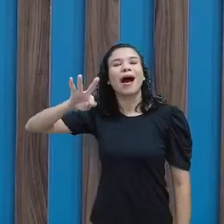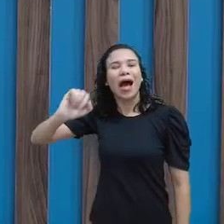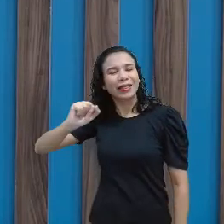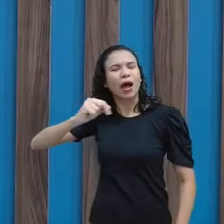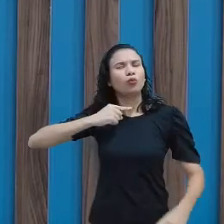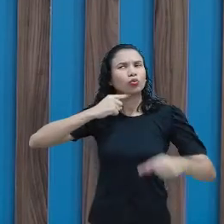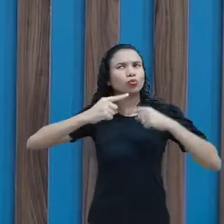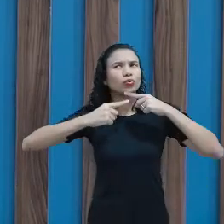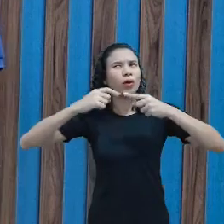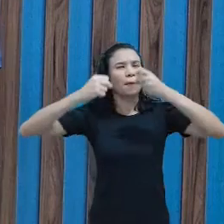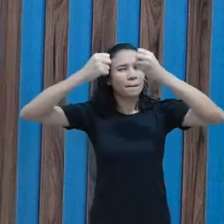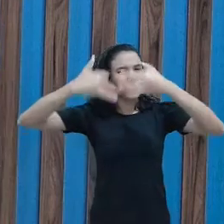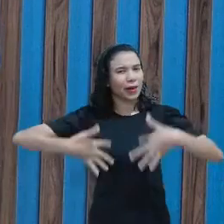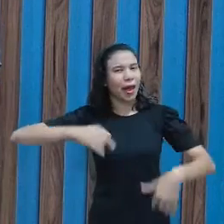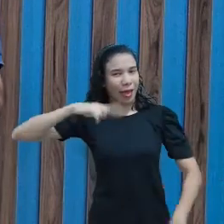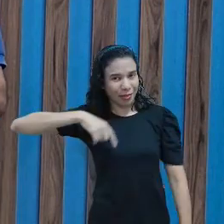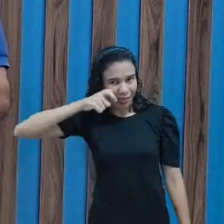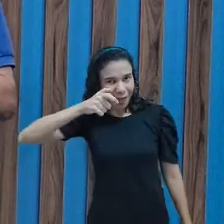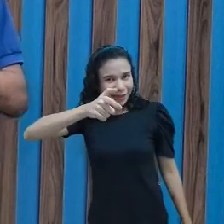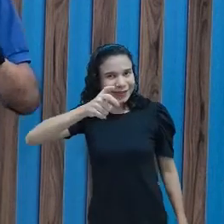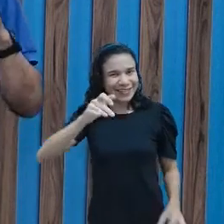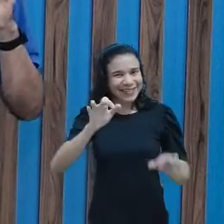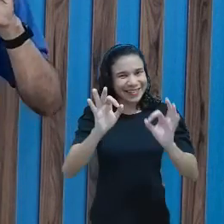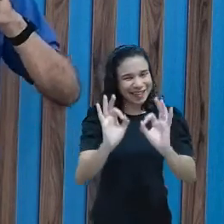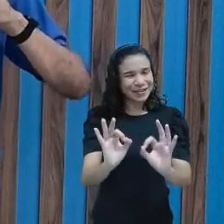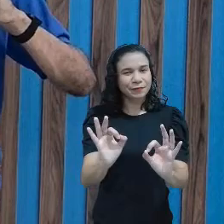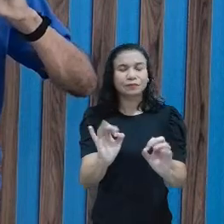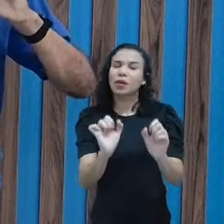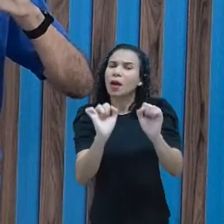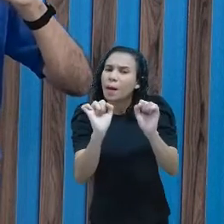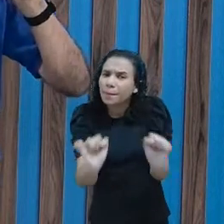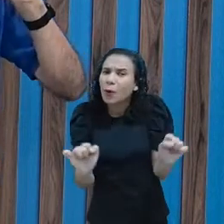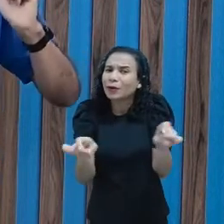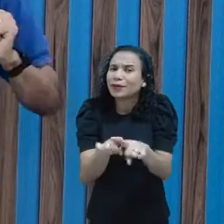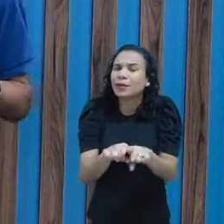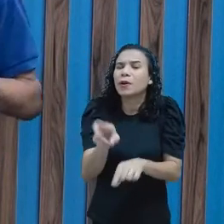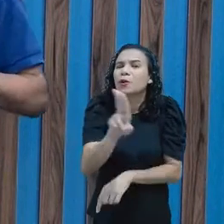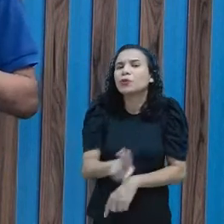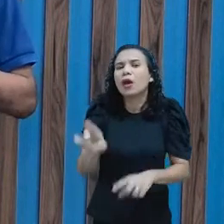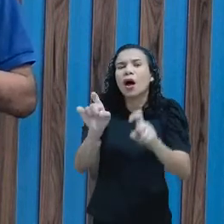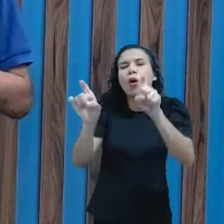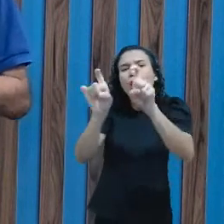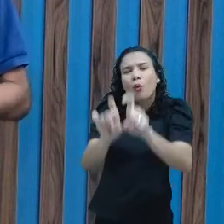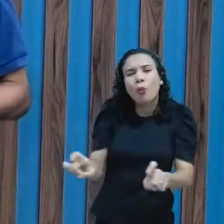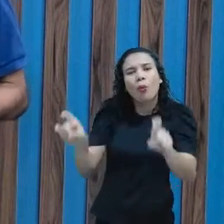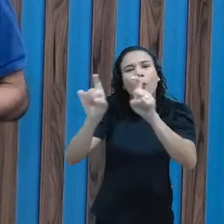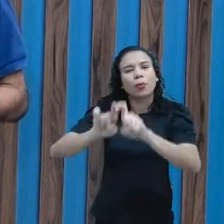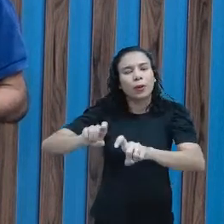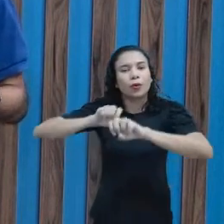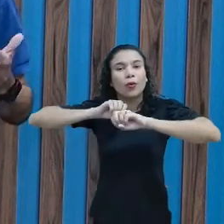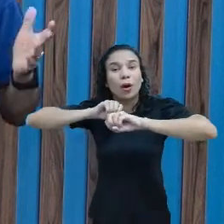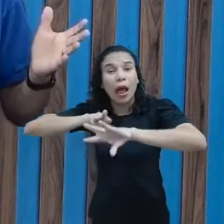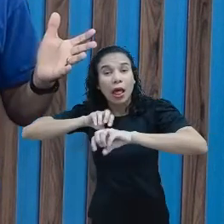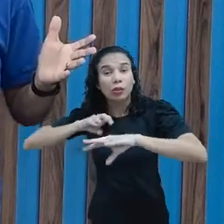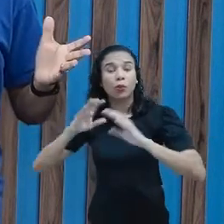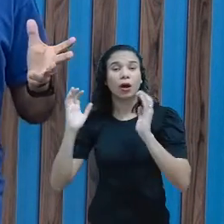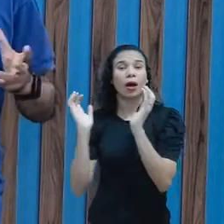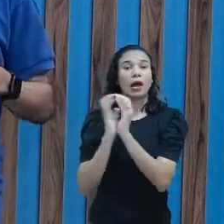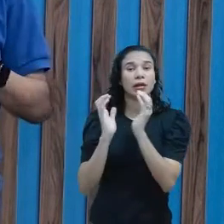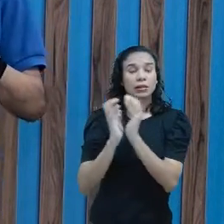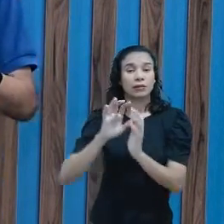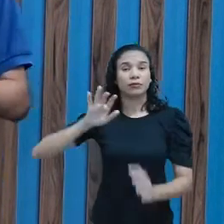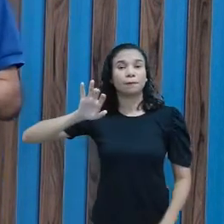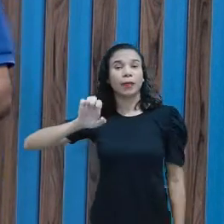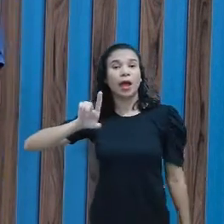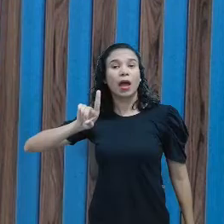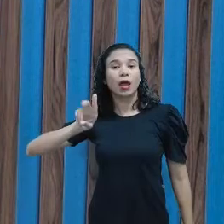ser bem interessante estar com você aí. Tá bom? Também pode acessar aí pelo computador o Educa Recife, sem problema nenhum, colocando